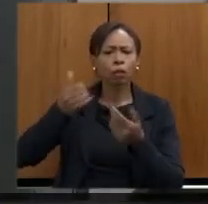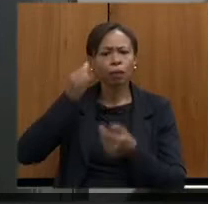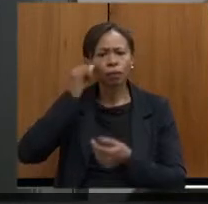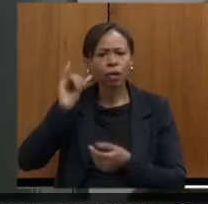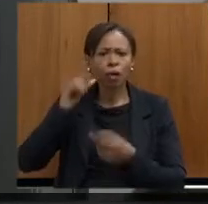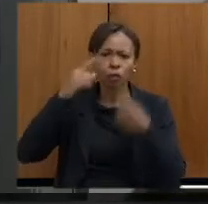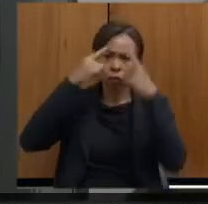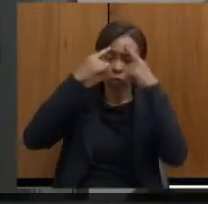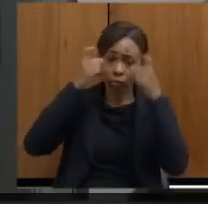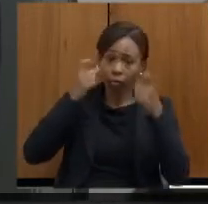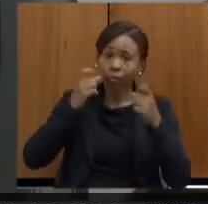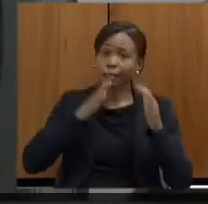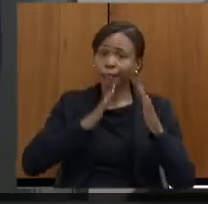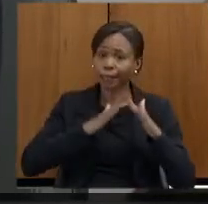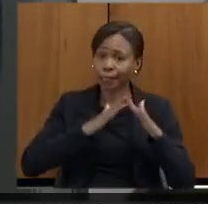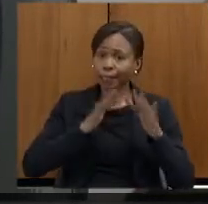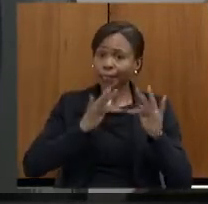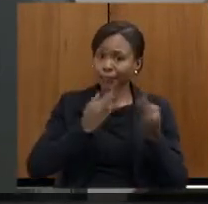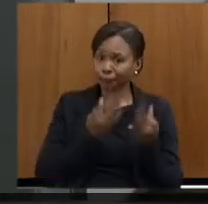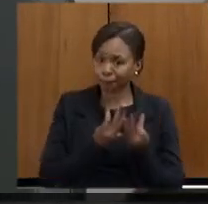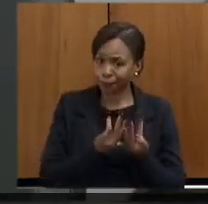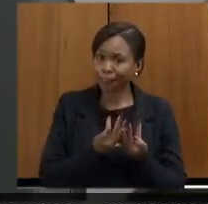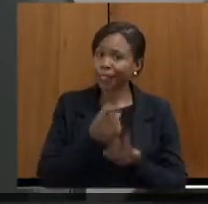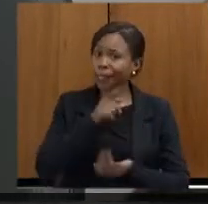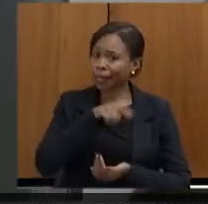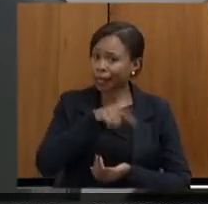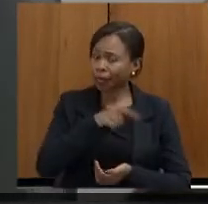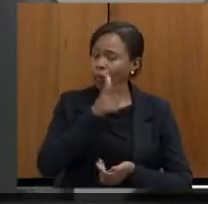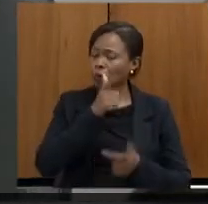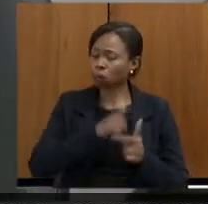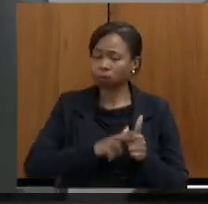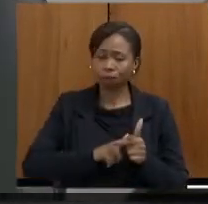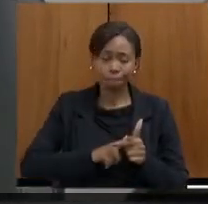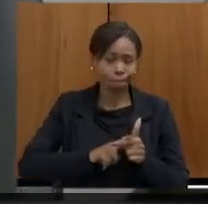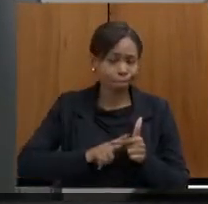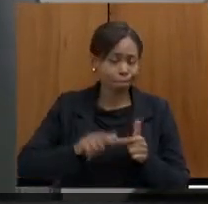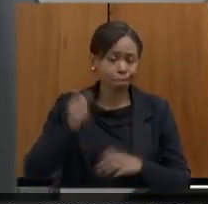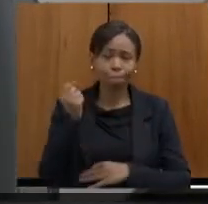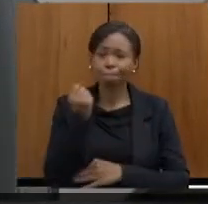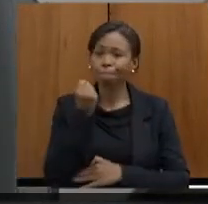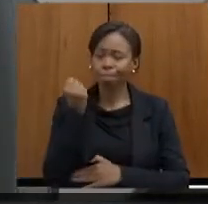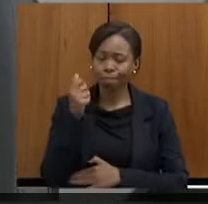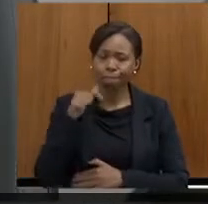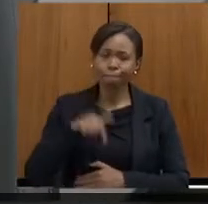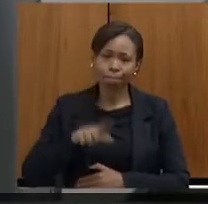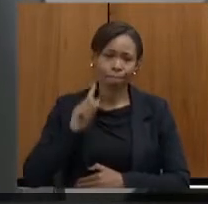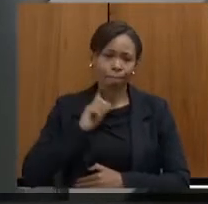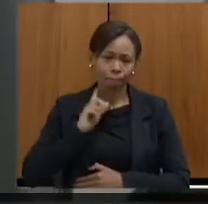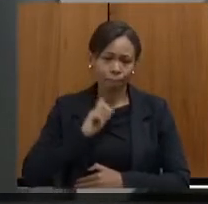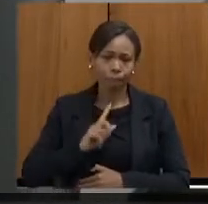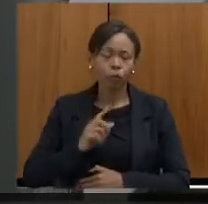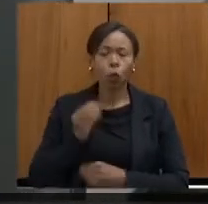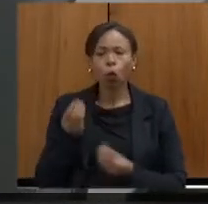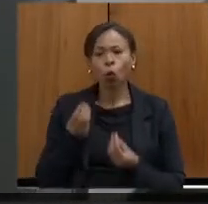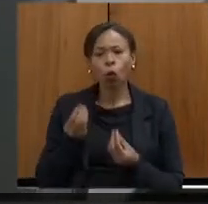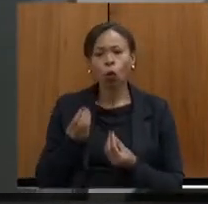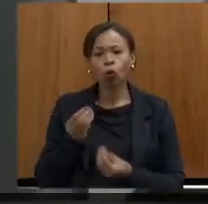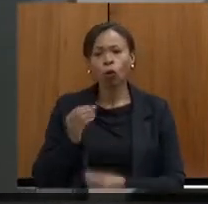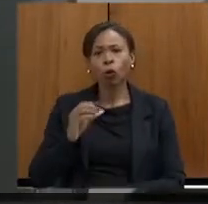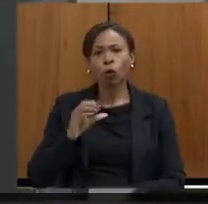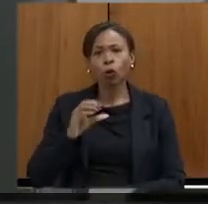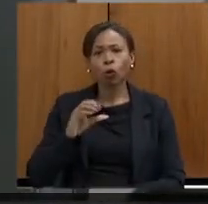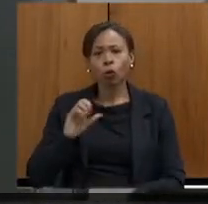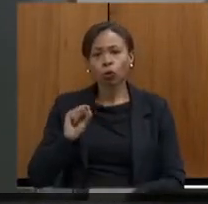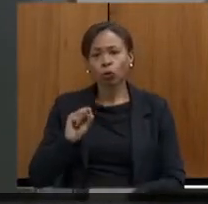aí que a violência doméstica é um problema também sério aqui no nosso Estado. Queremos saber sobre o funcionamento do CERNA.